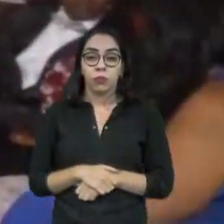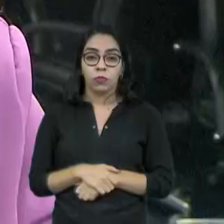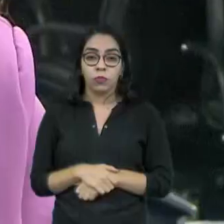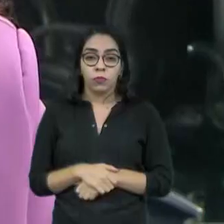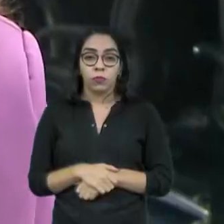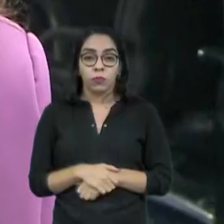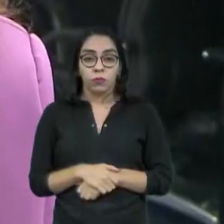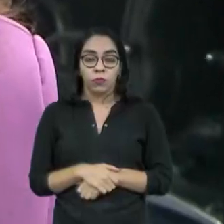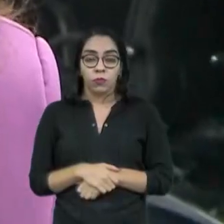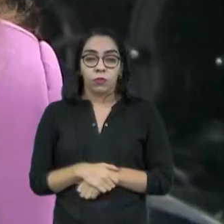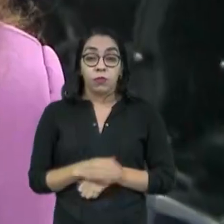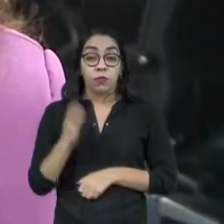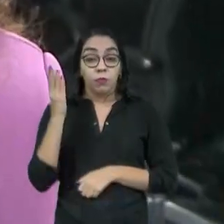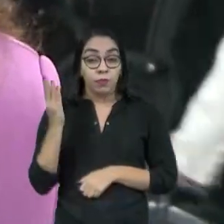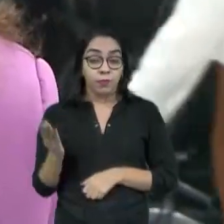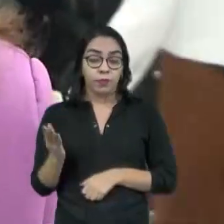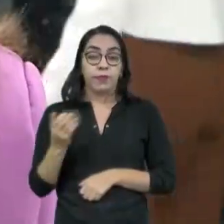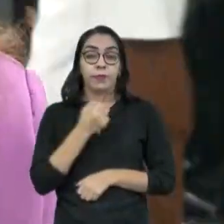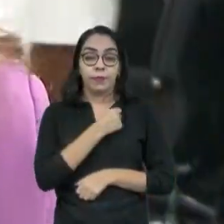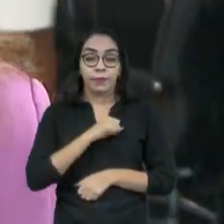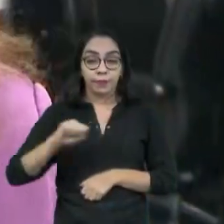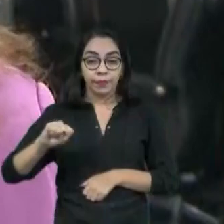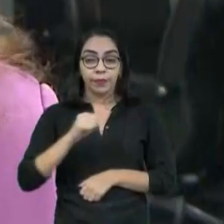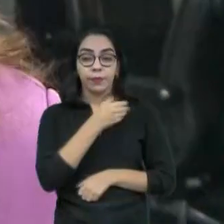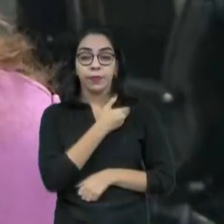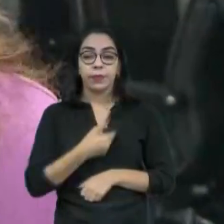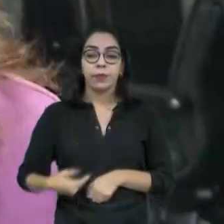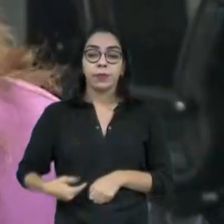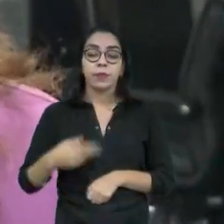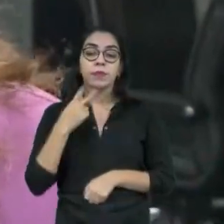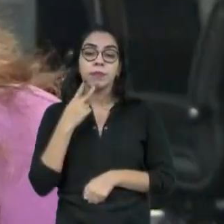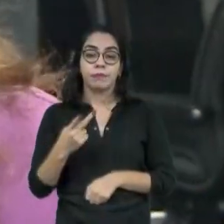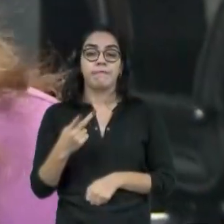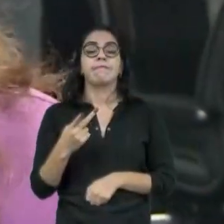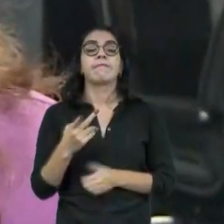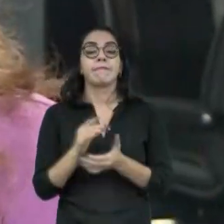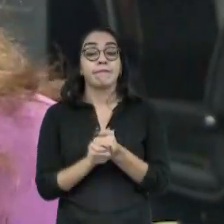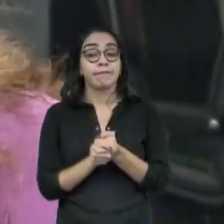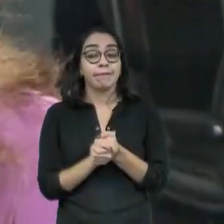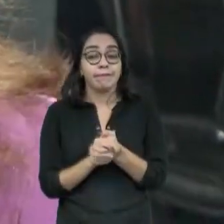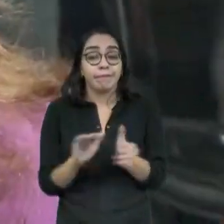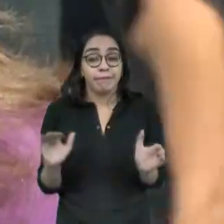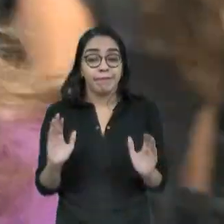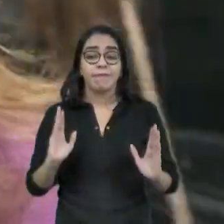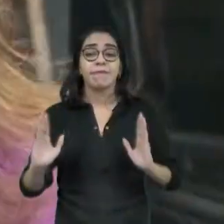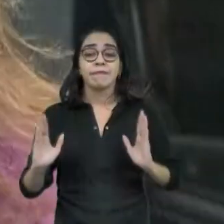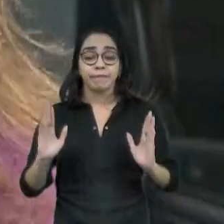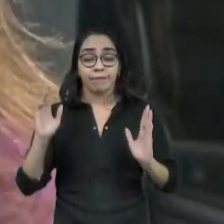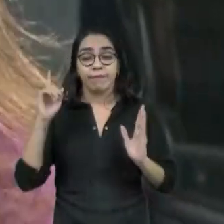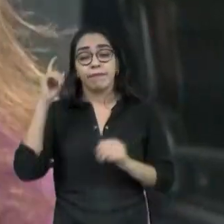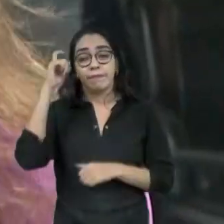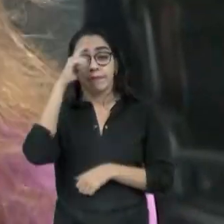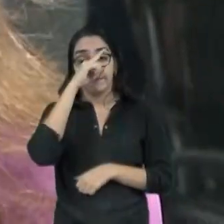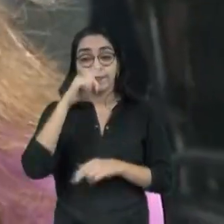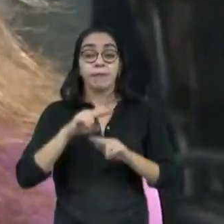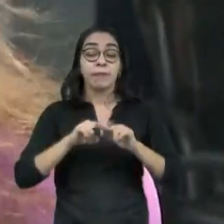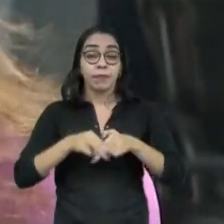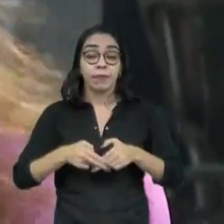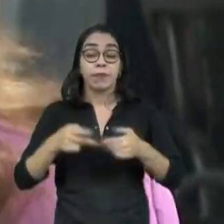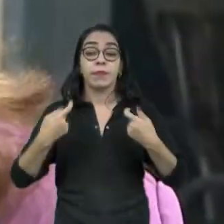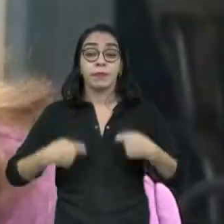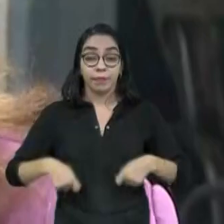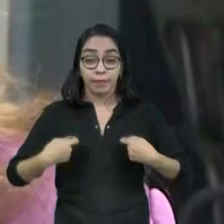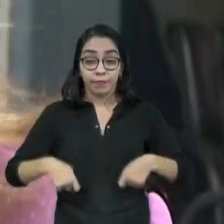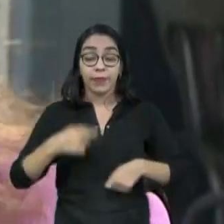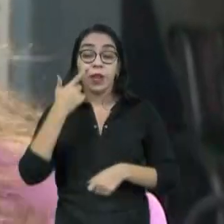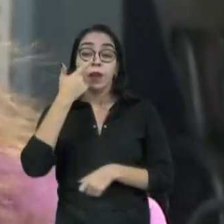país de acordo com esta defensora pública a separação é um momento delicado por isso há uma dificuldade de estabelecer quem fica